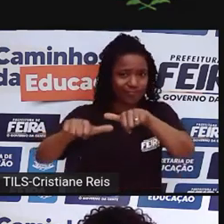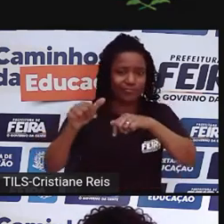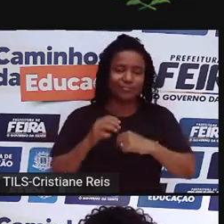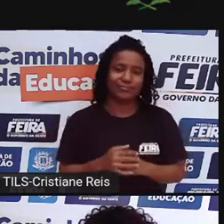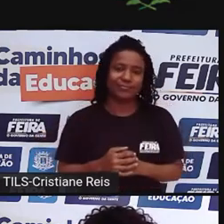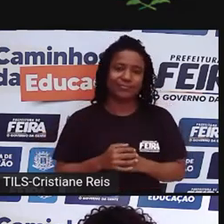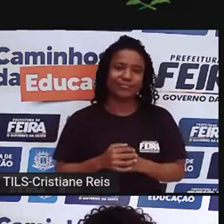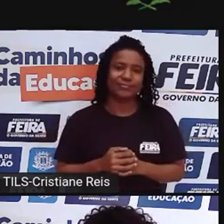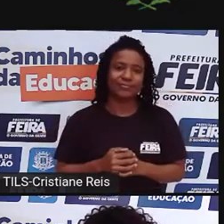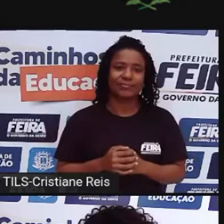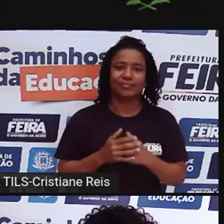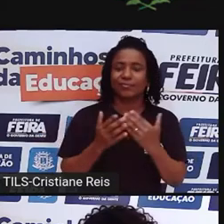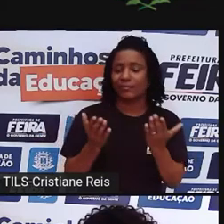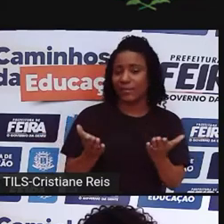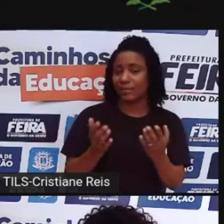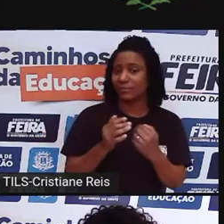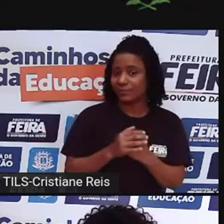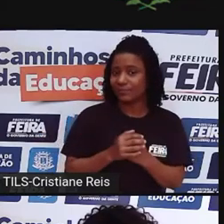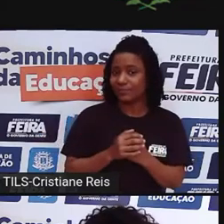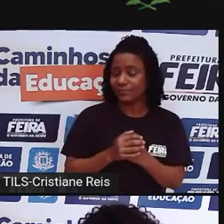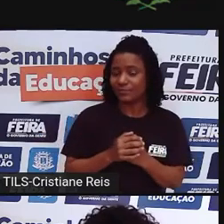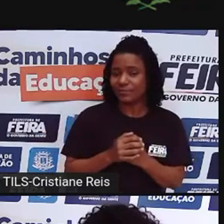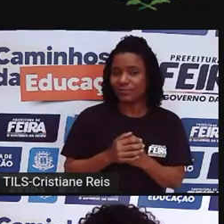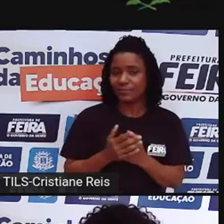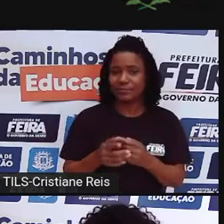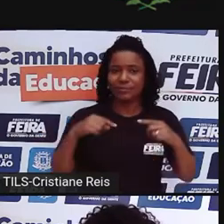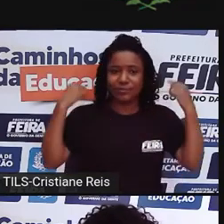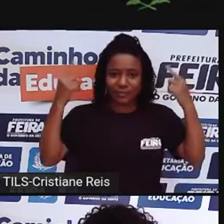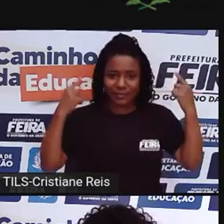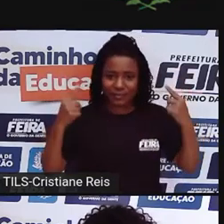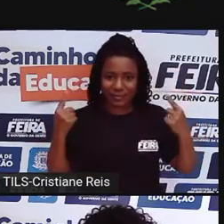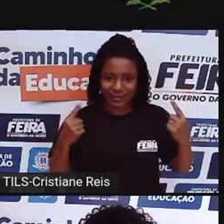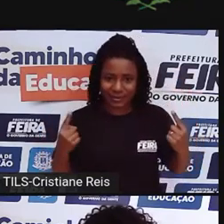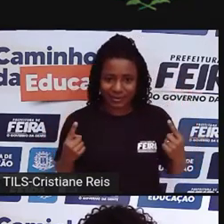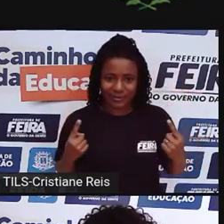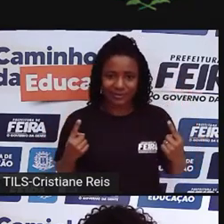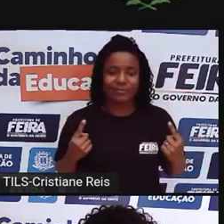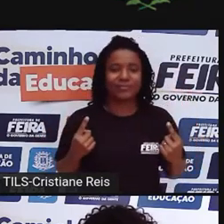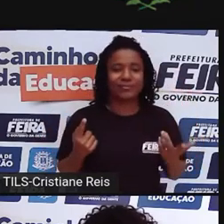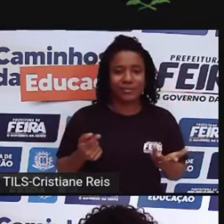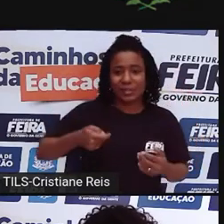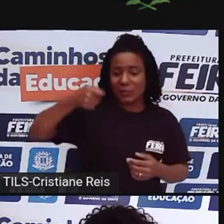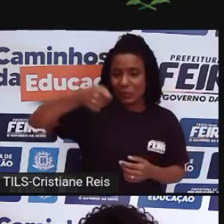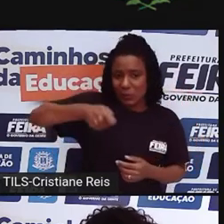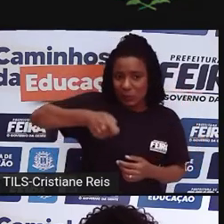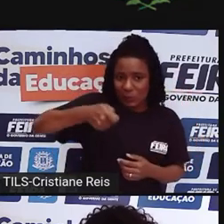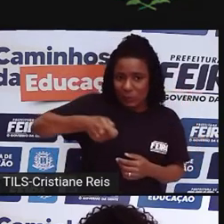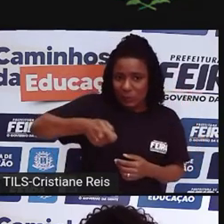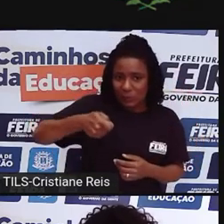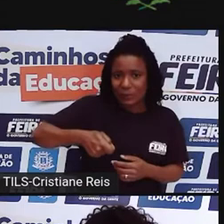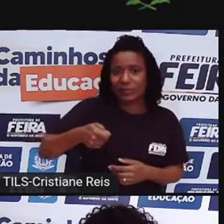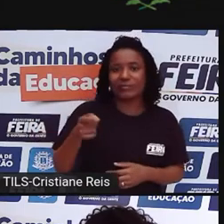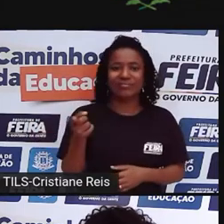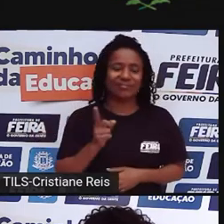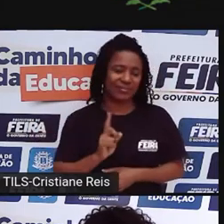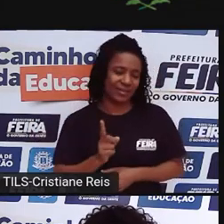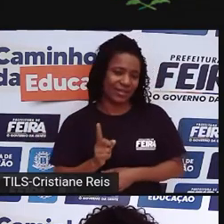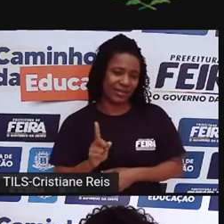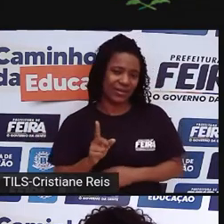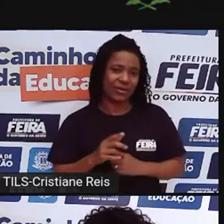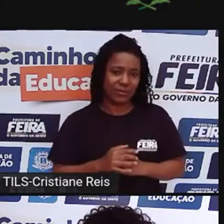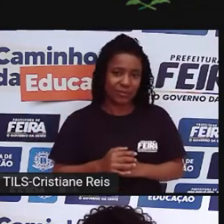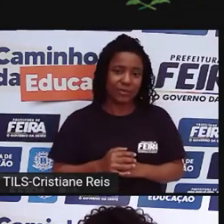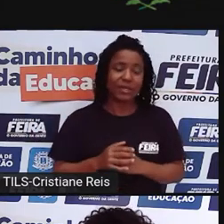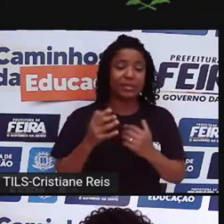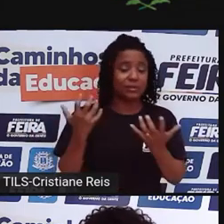tem esse cabelo cacheado, esse cabelo crespo, a gente não tá querendo lhe colocar medo, não, tá? A gente tá querendo lhe dar forças,